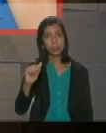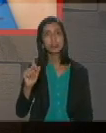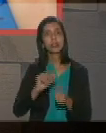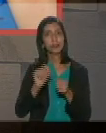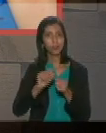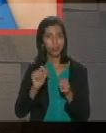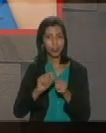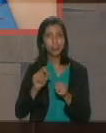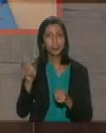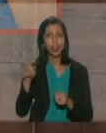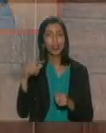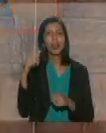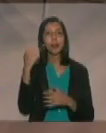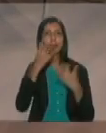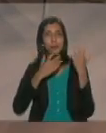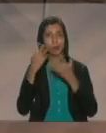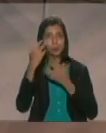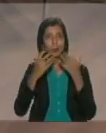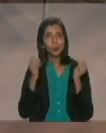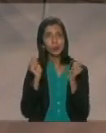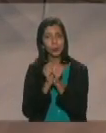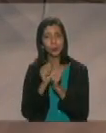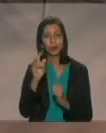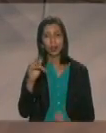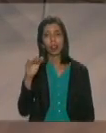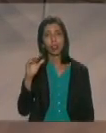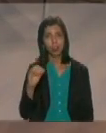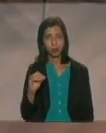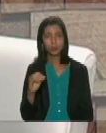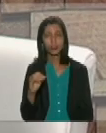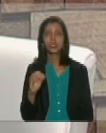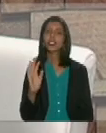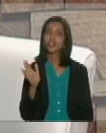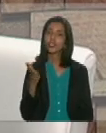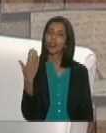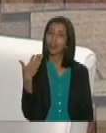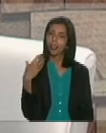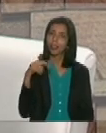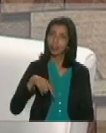a trilha da peça também, né? Junto com o Claudinho. Com o Claudinho Lins, que já esteve aqui com a gente.